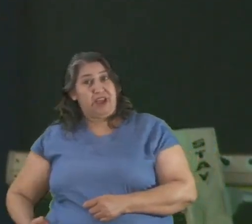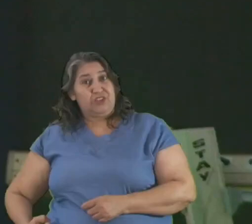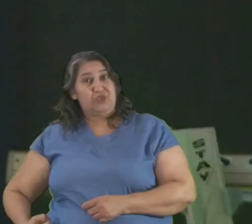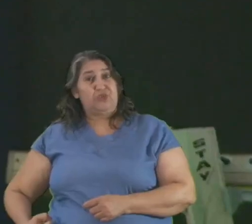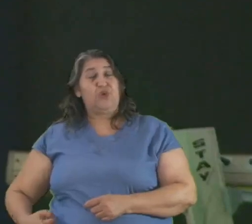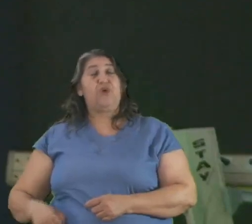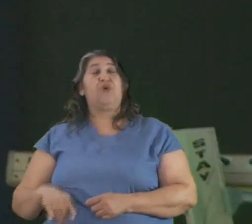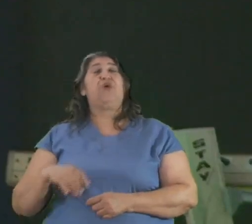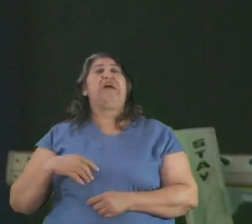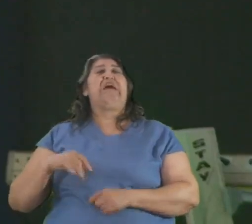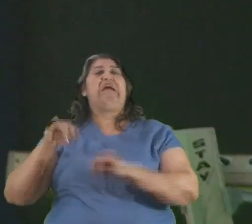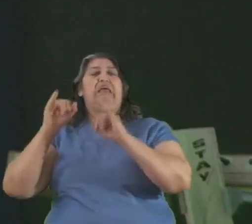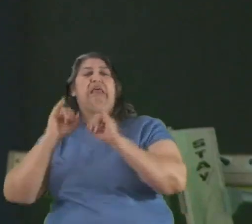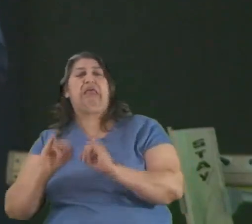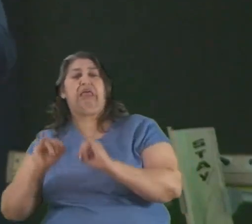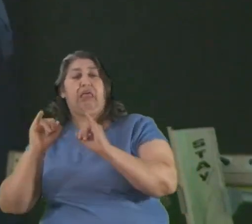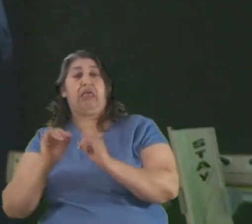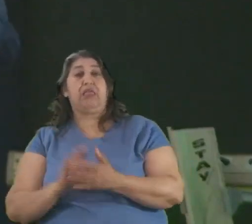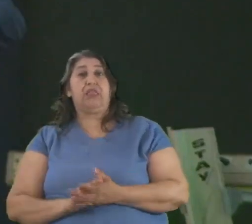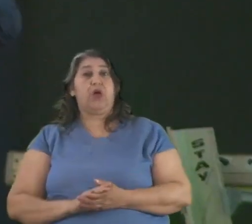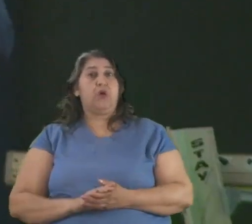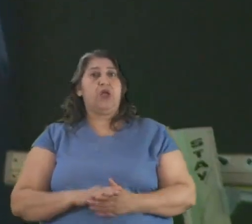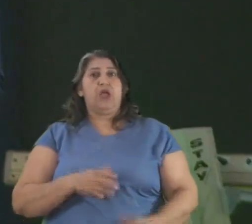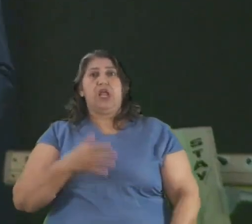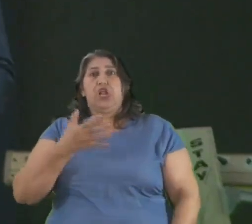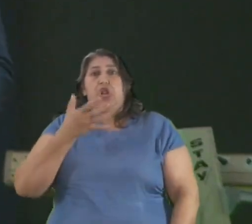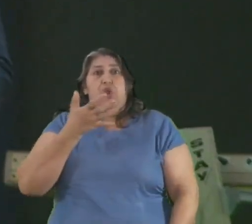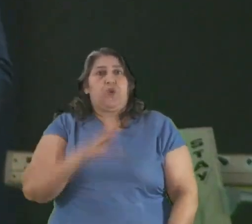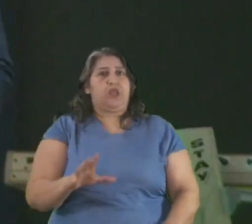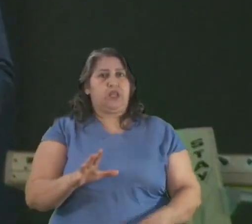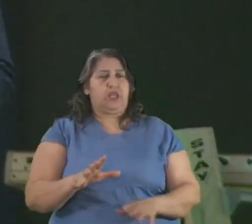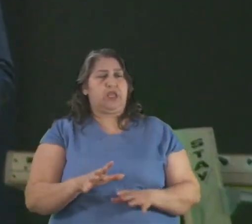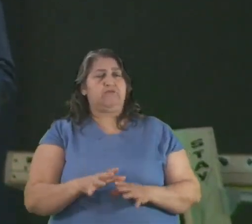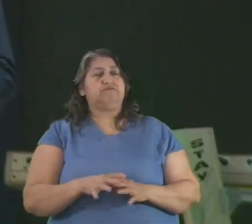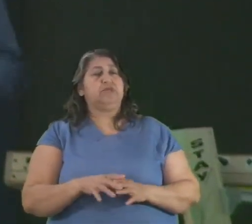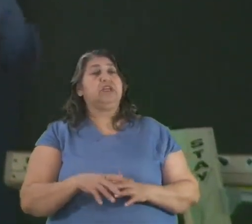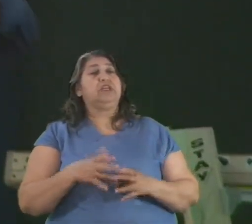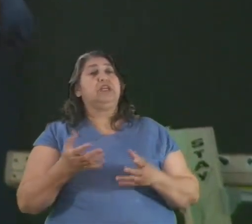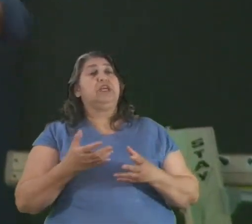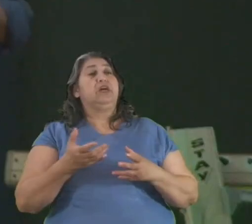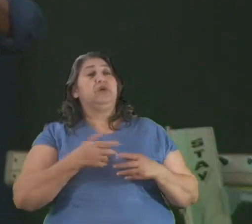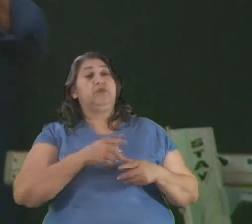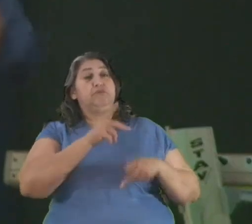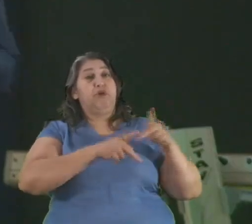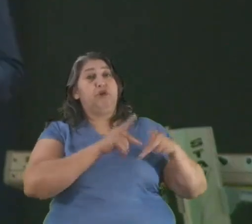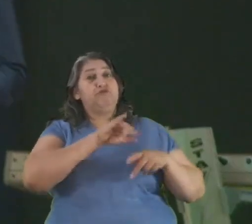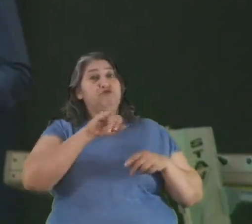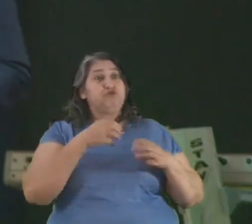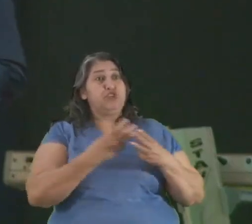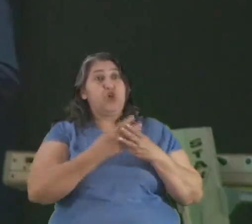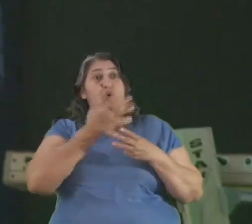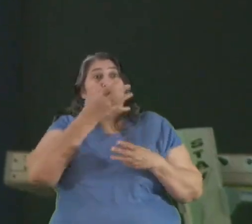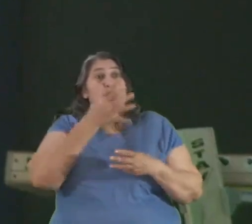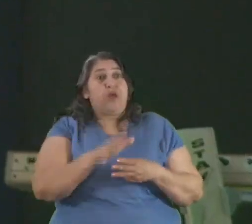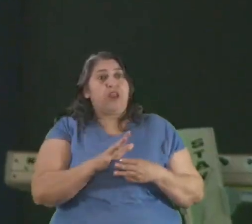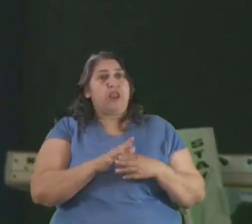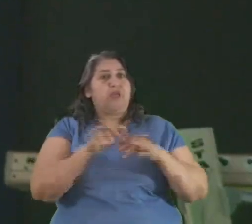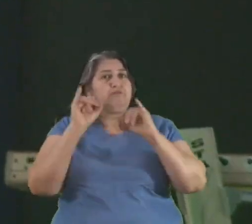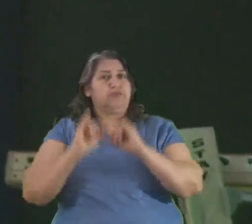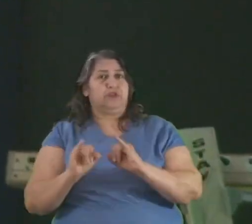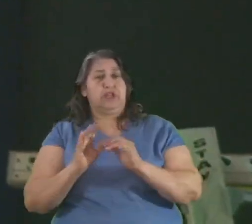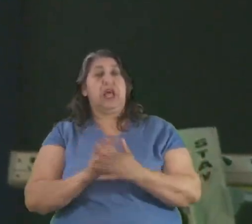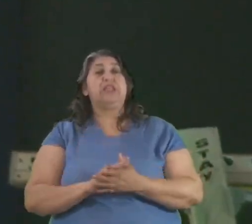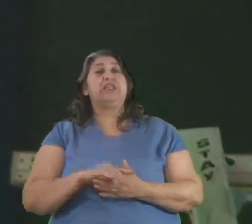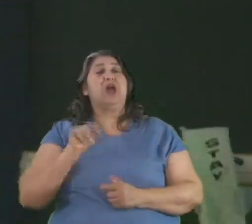imperador, resolveu destruir o culto judaico. E o que ele fez para destruir o culto judaico?